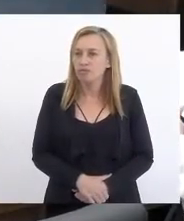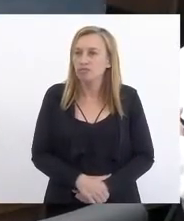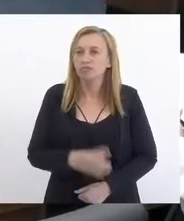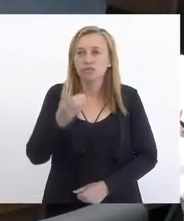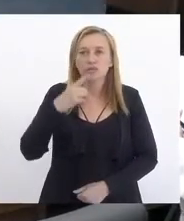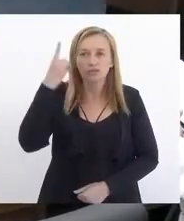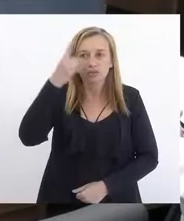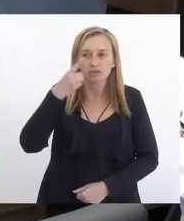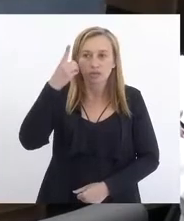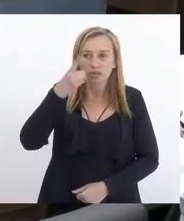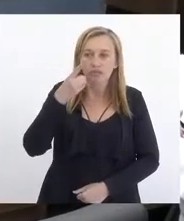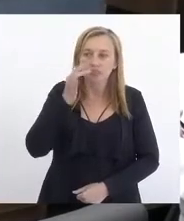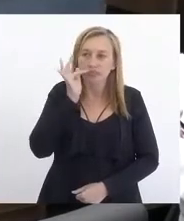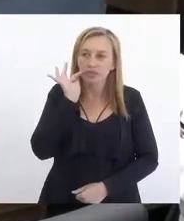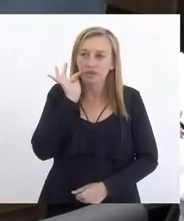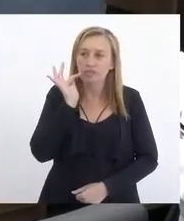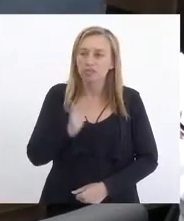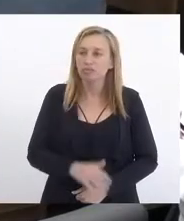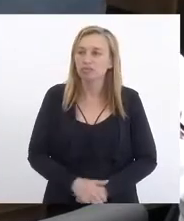Deputado Flávio Serafini.